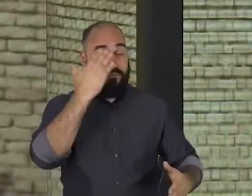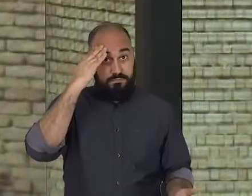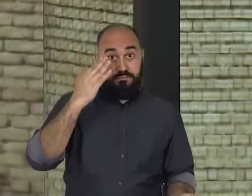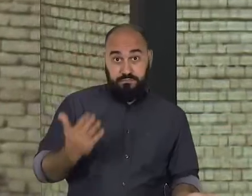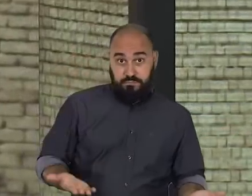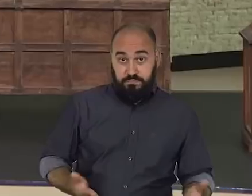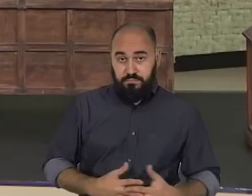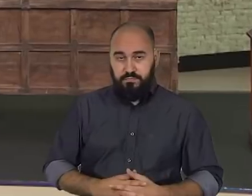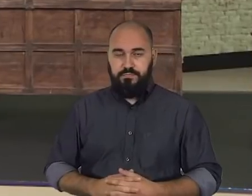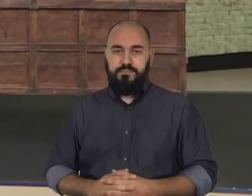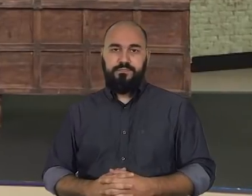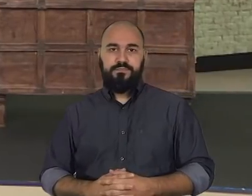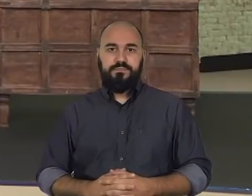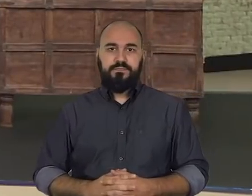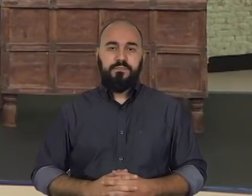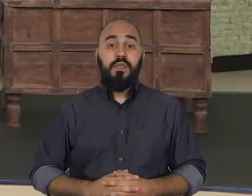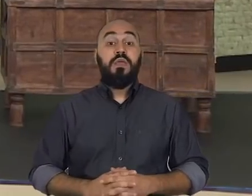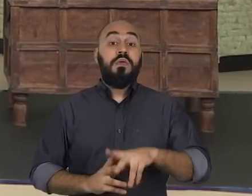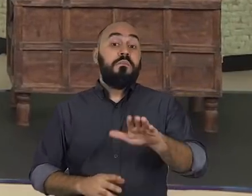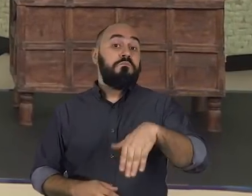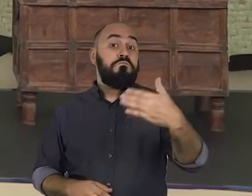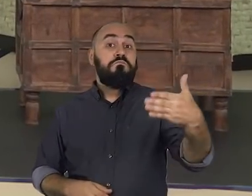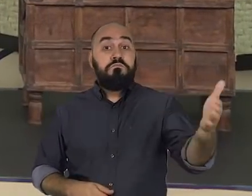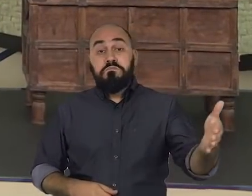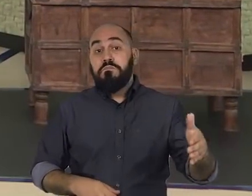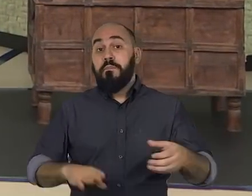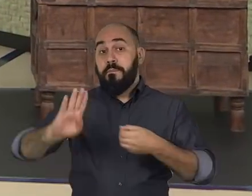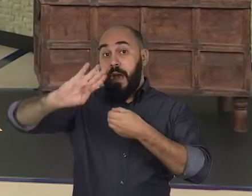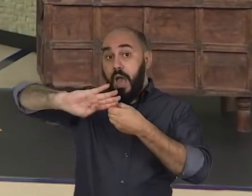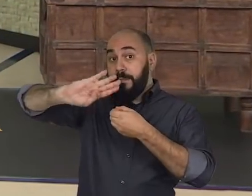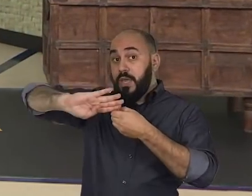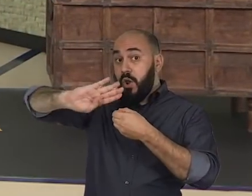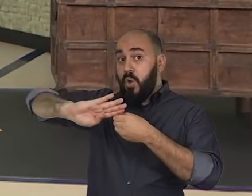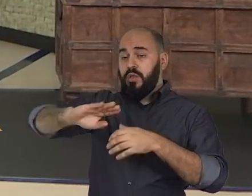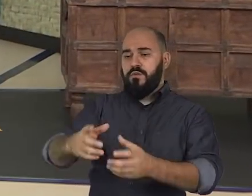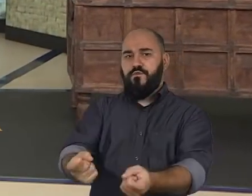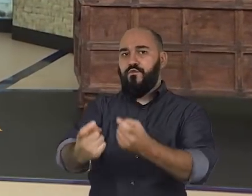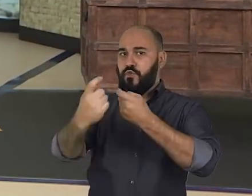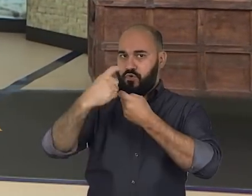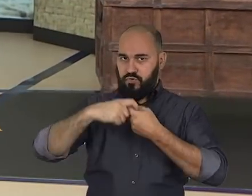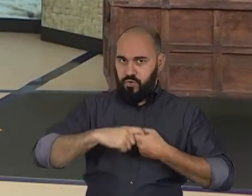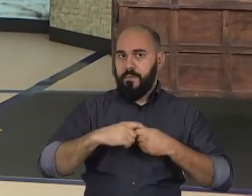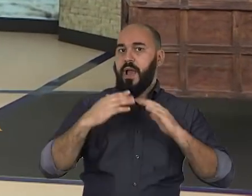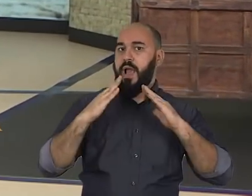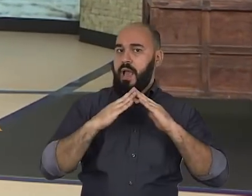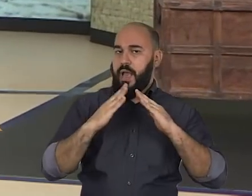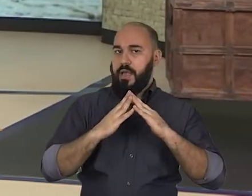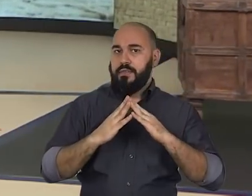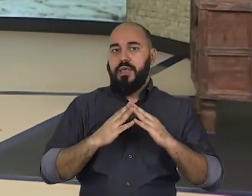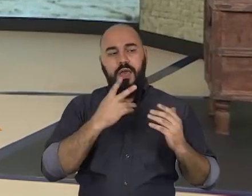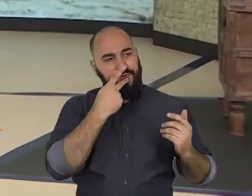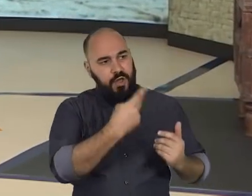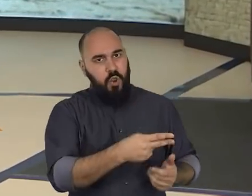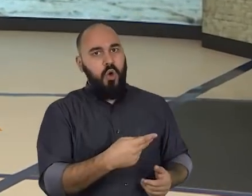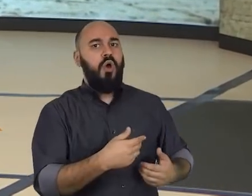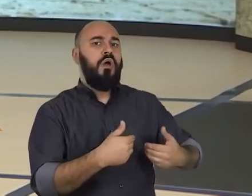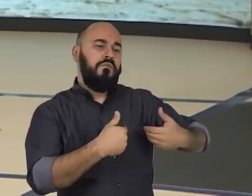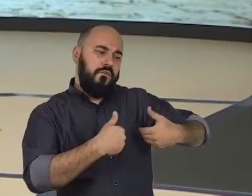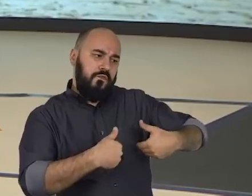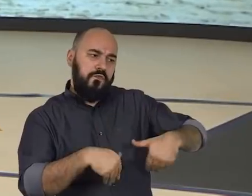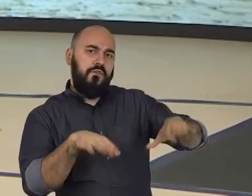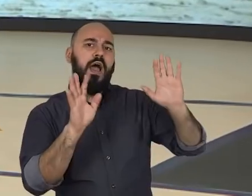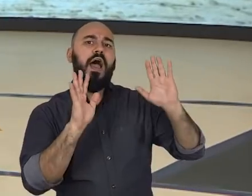bem, ao chegar à Babilônia, Nabopolassar despachou Nabucodonosor para Carquemes,